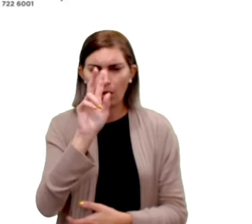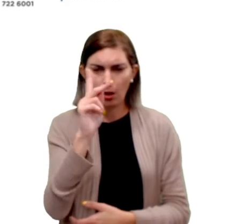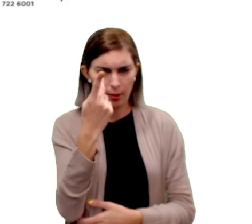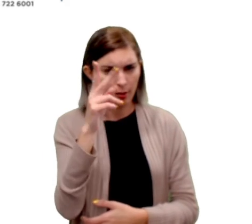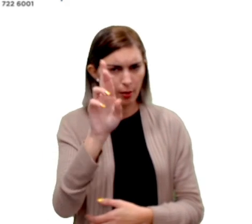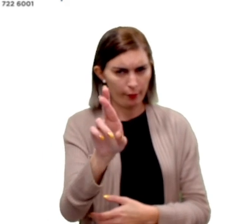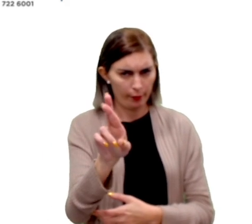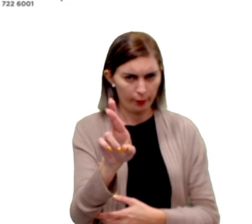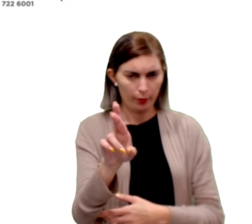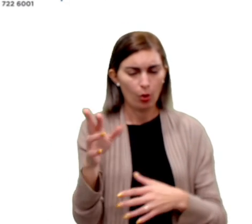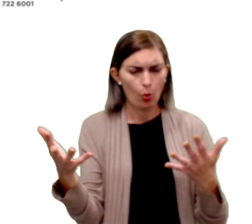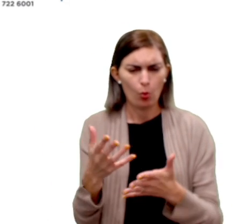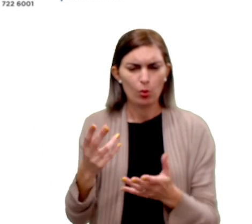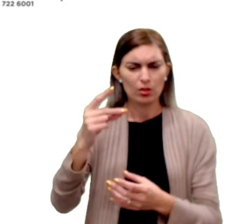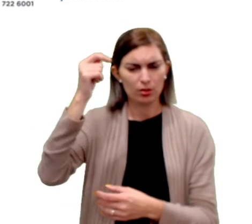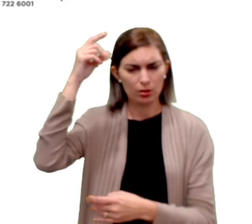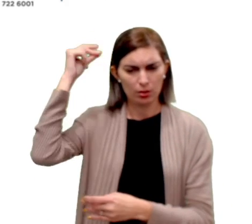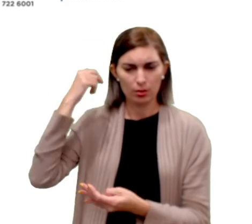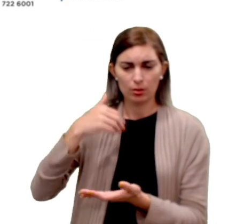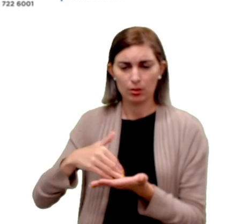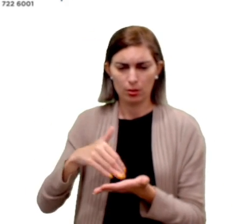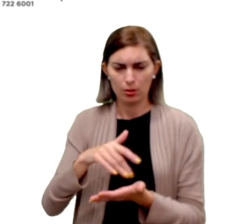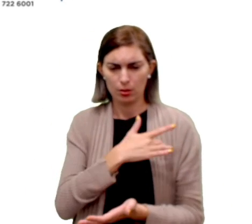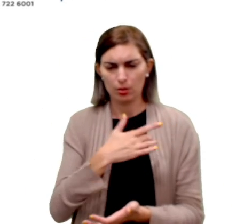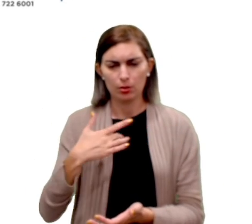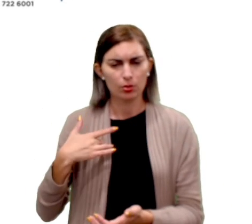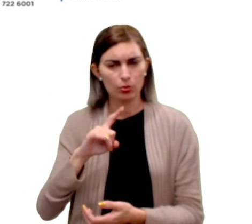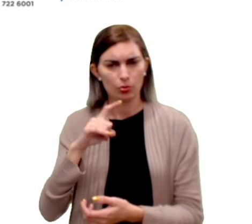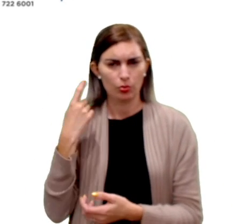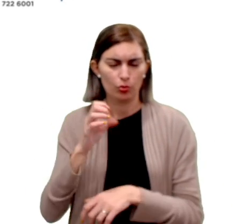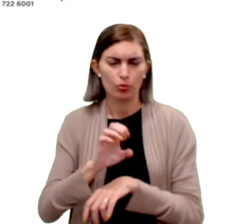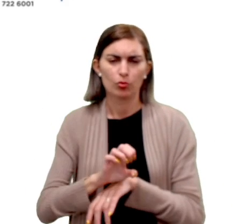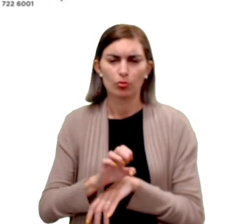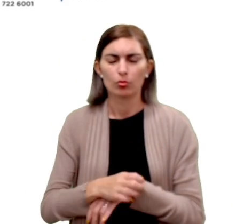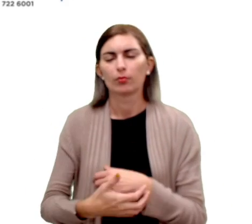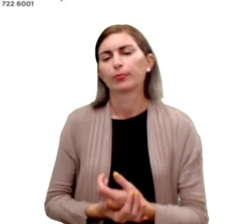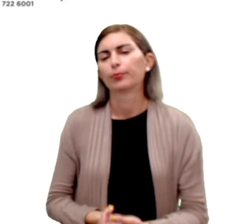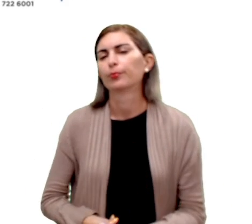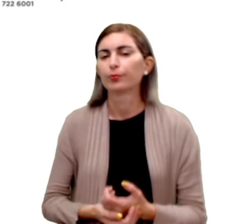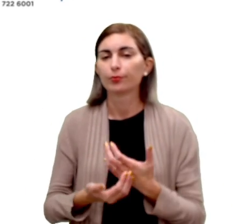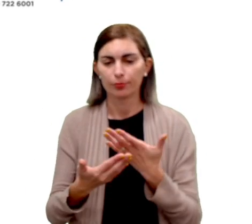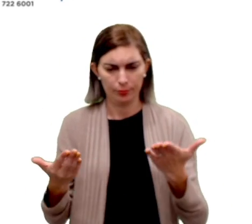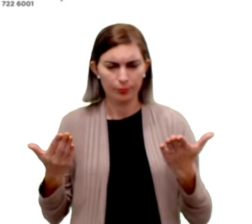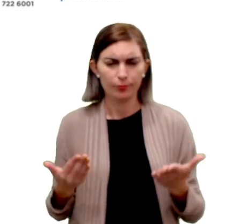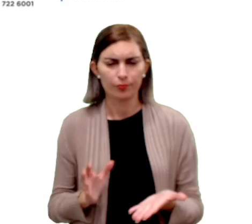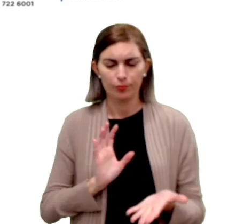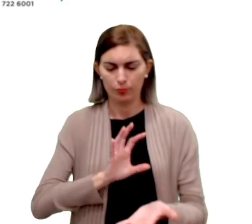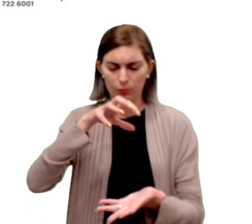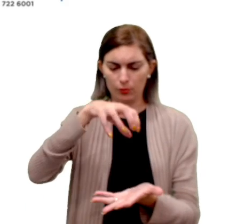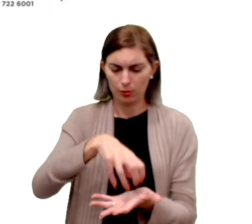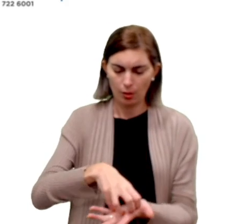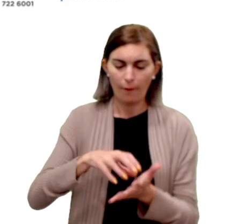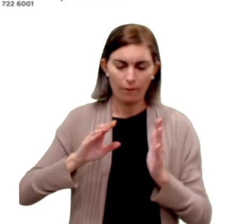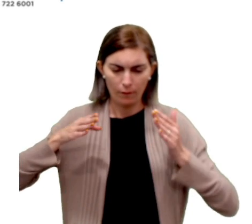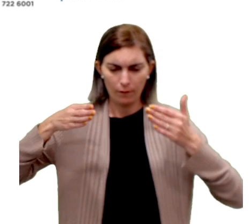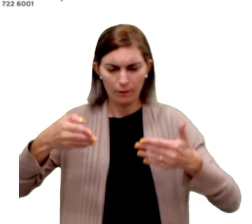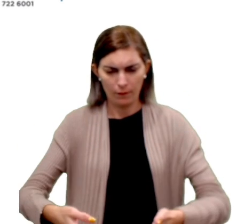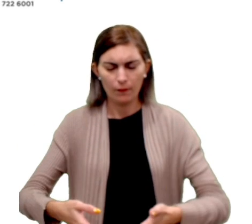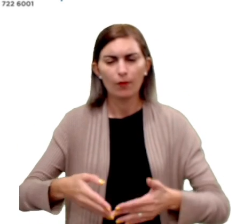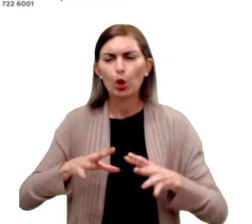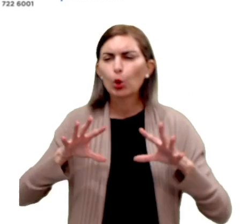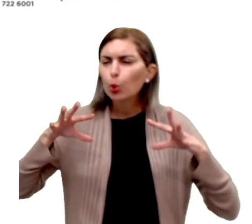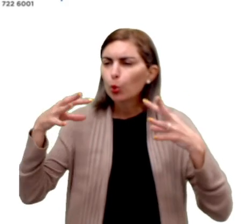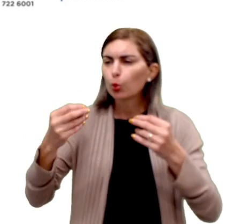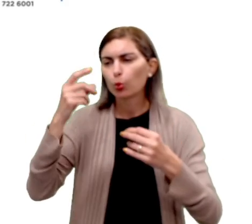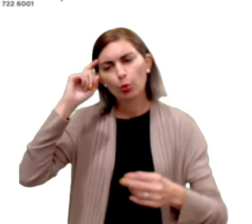no prédio da antiga Secretaria de Saúde do Estado. Então, essa central ela é destinada a sanar todas as